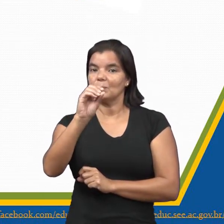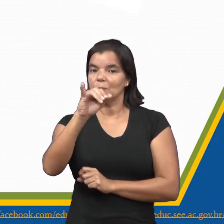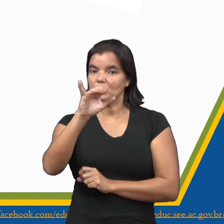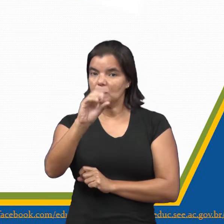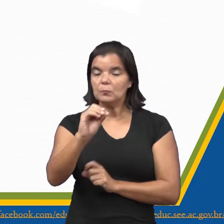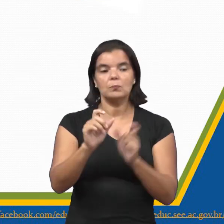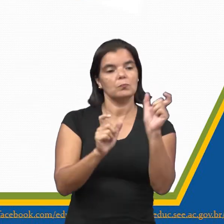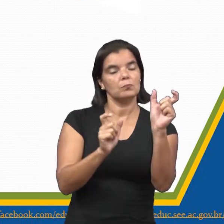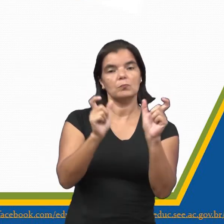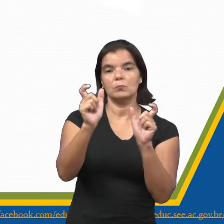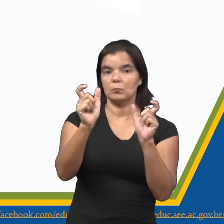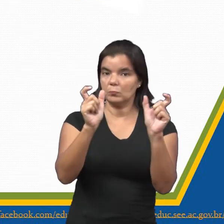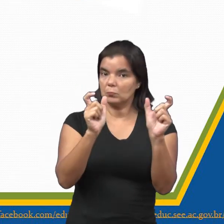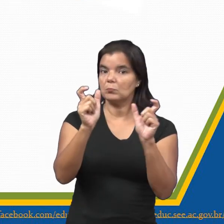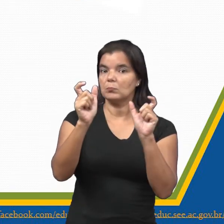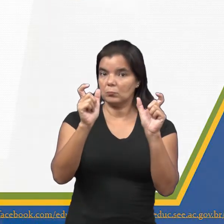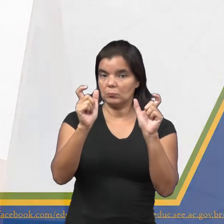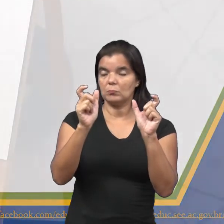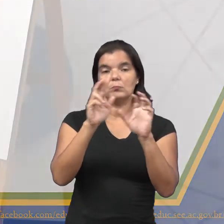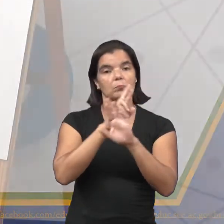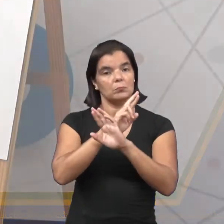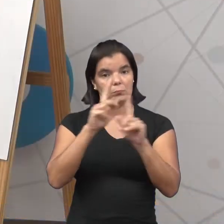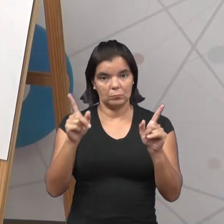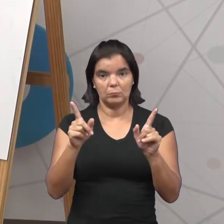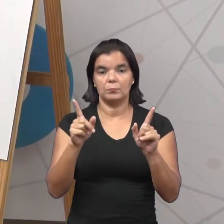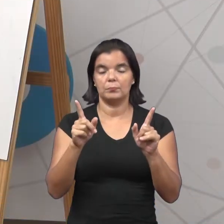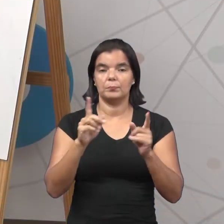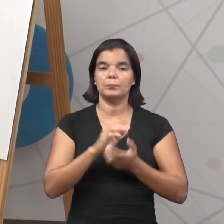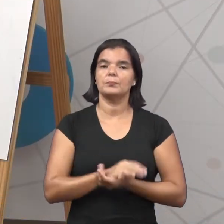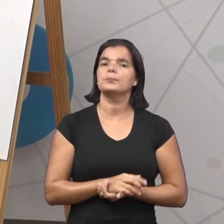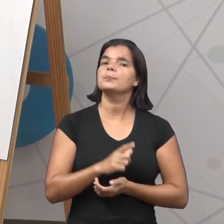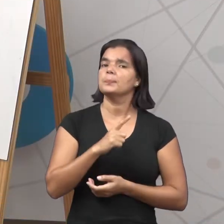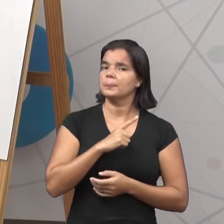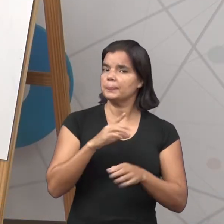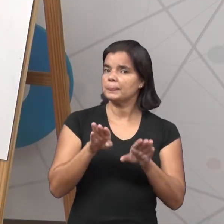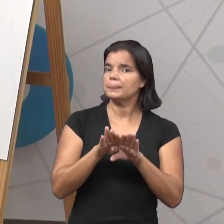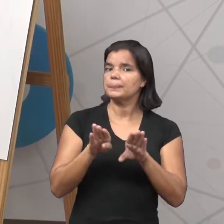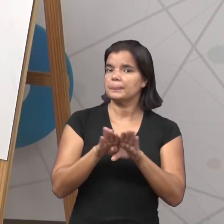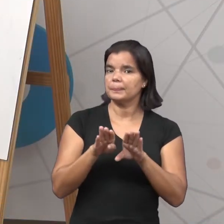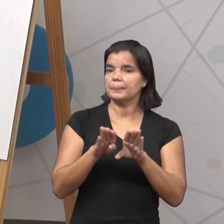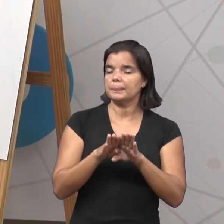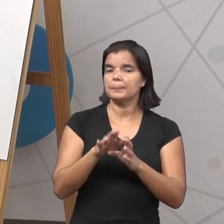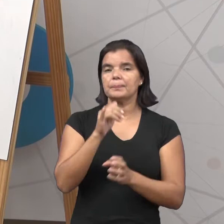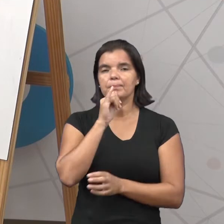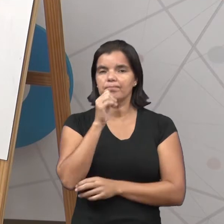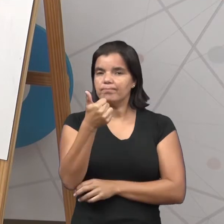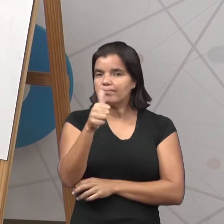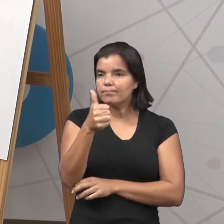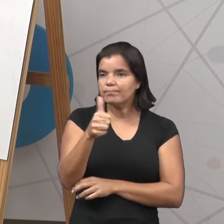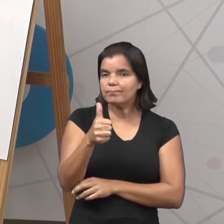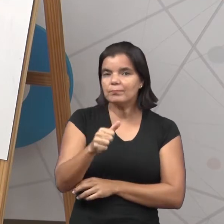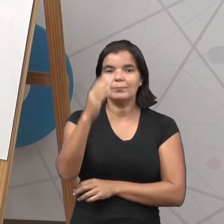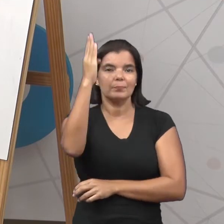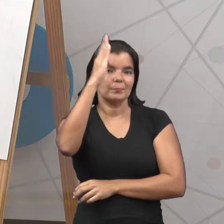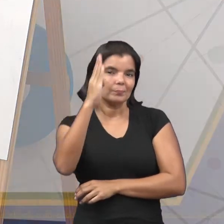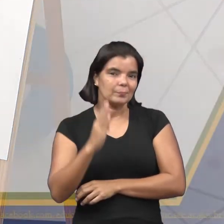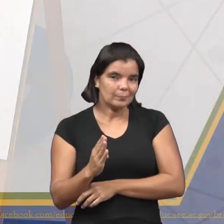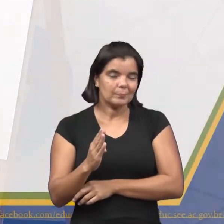são palavras que têm essas diferenças. Tem também, ó, se nós analisarmos o